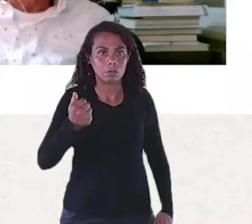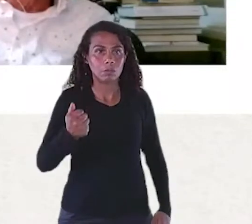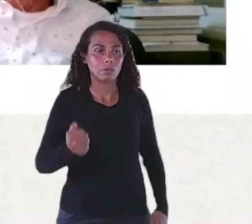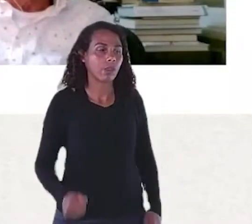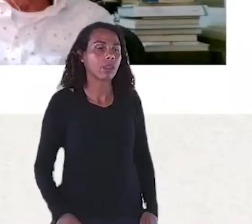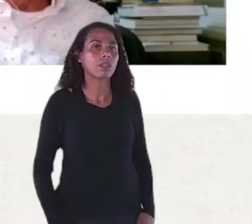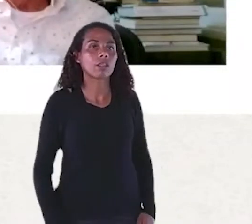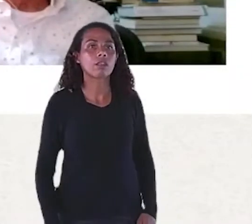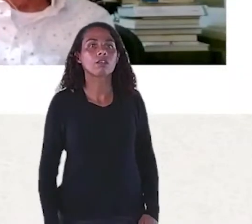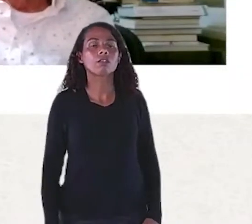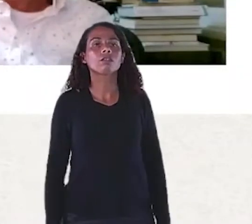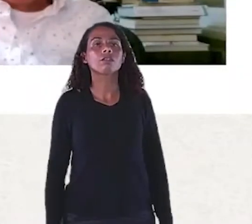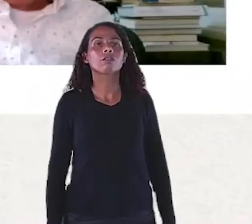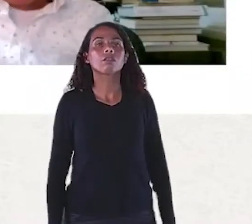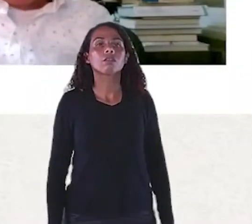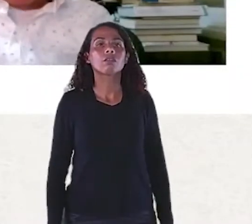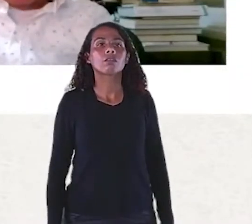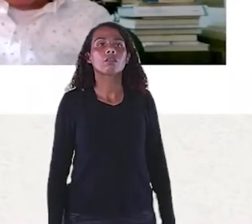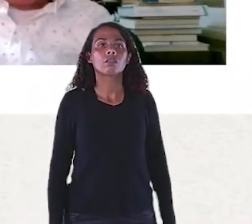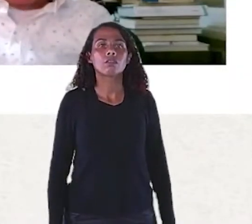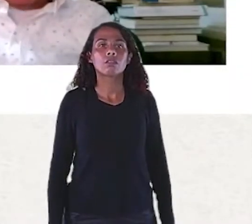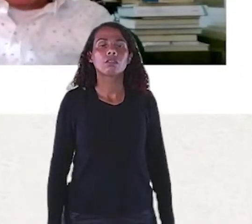pode tocar. Tá certo.